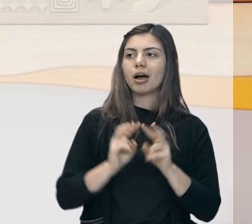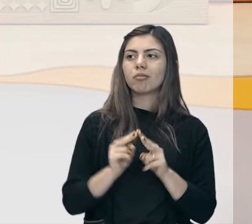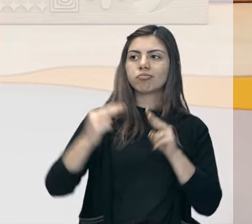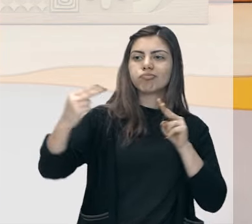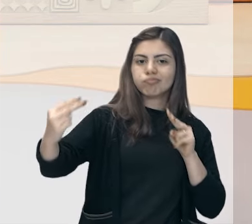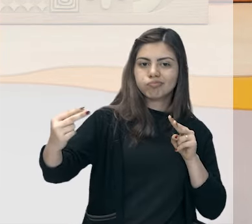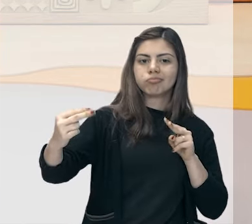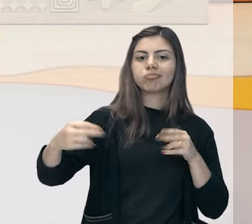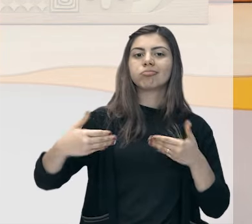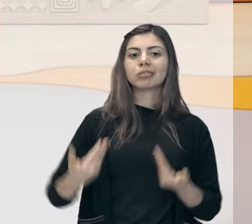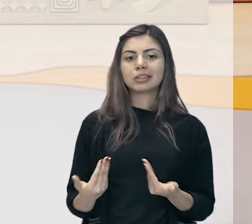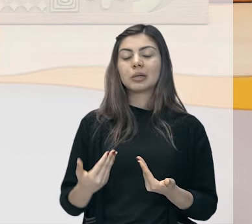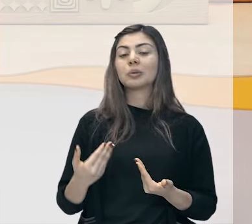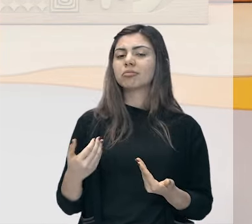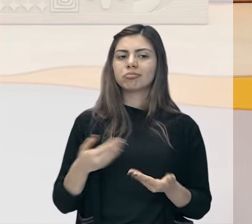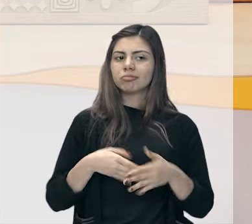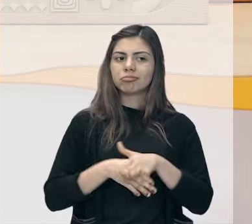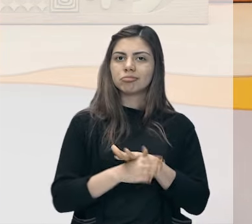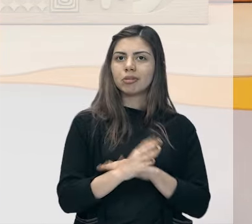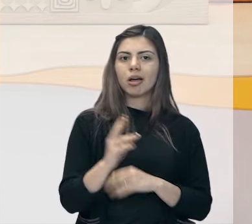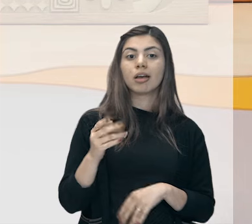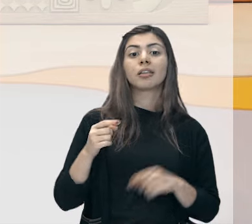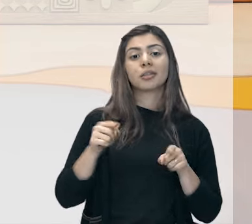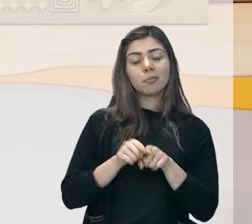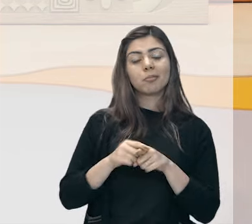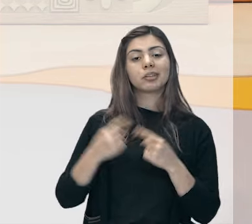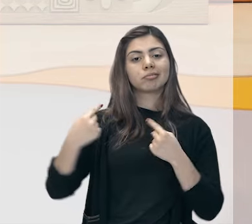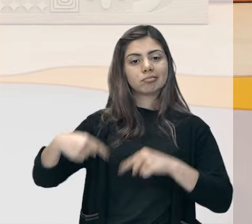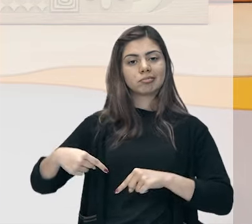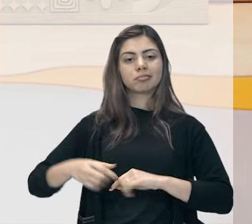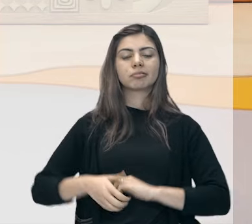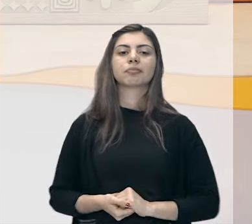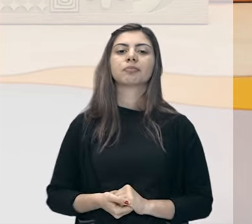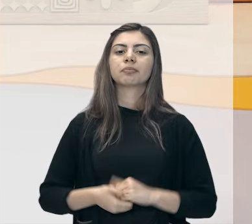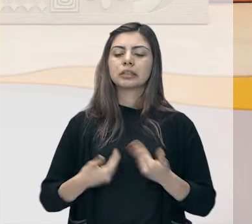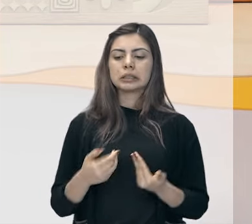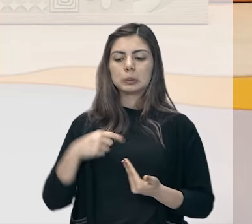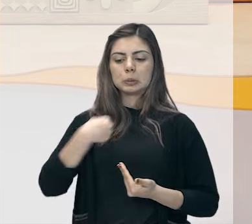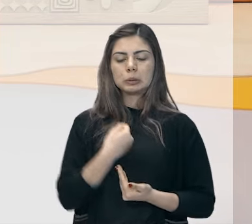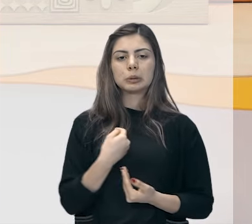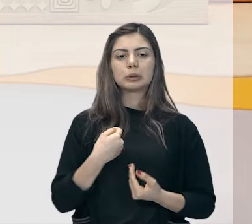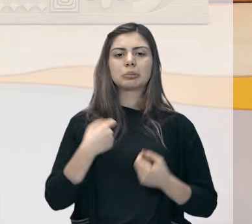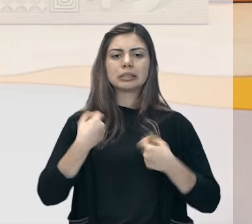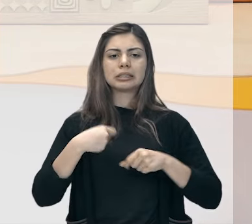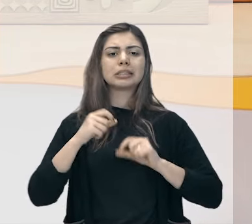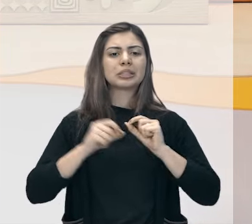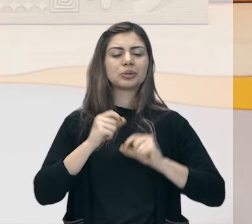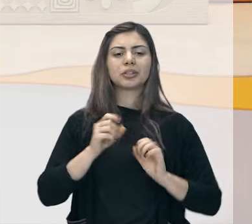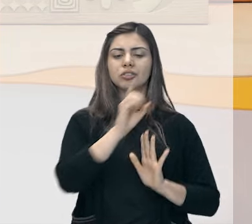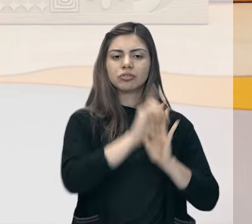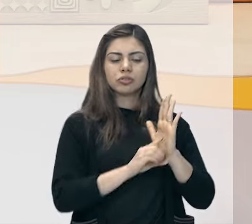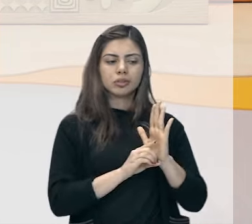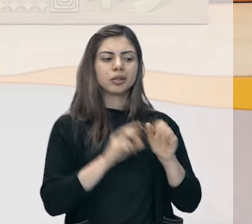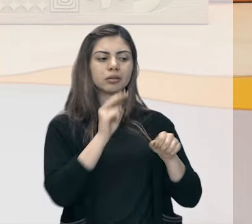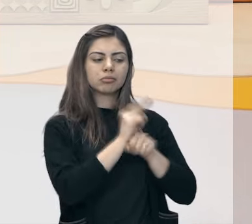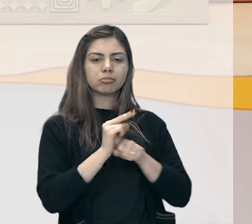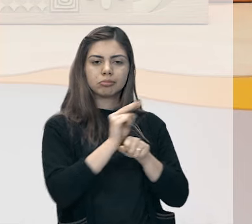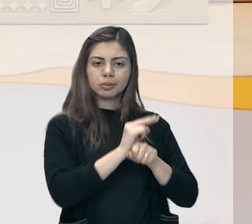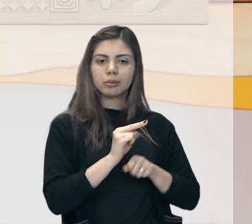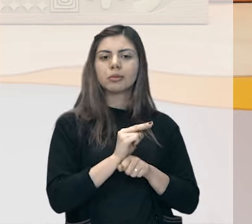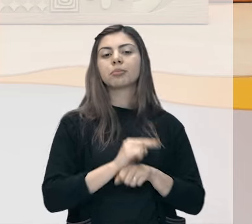e desafiadores, tá? Isso exige cada vez mais uma proteção dos direitos dos